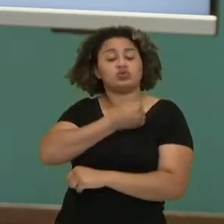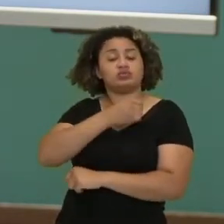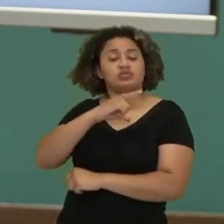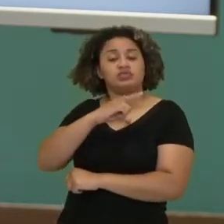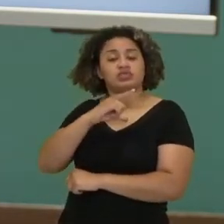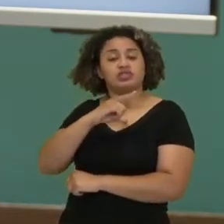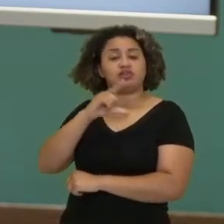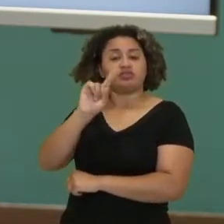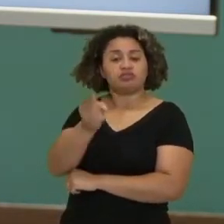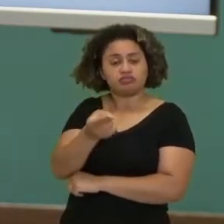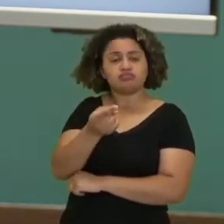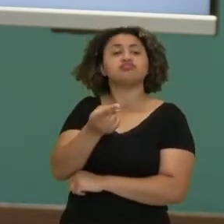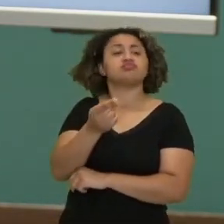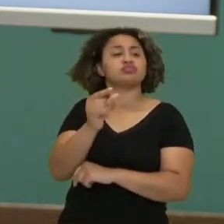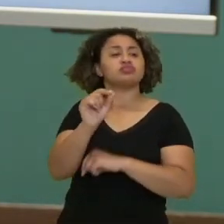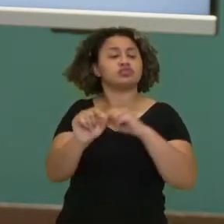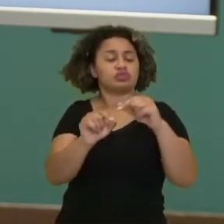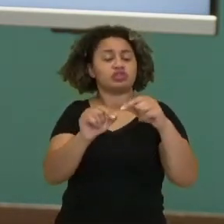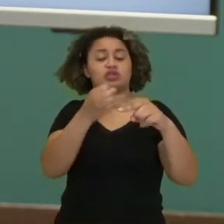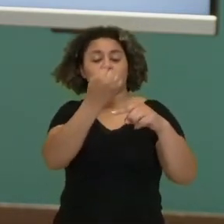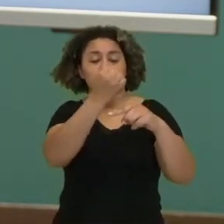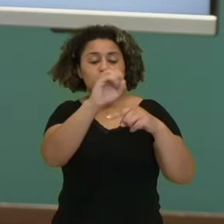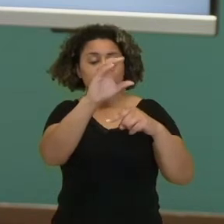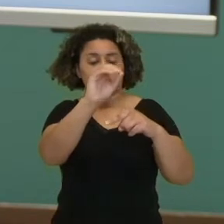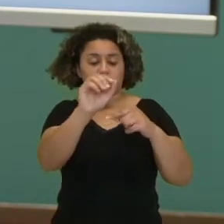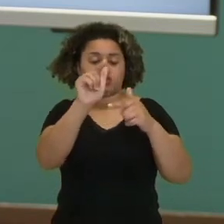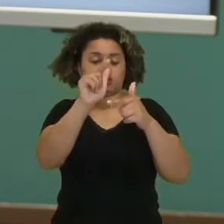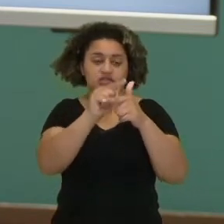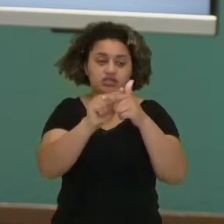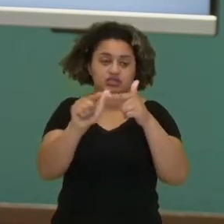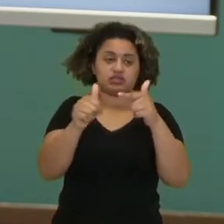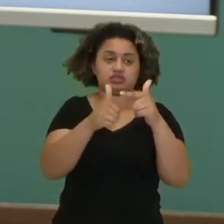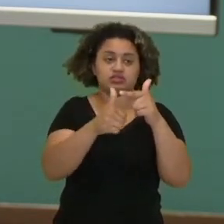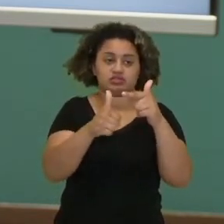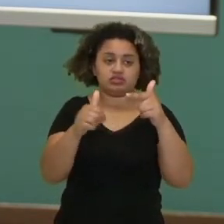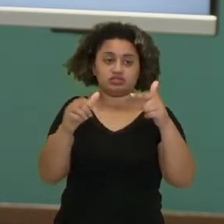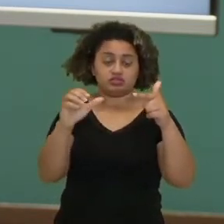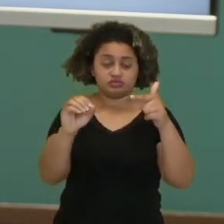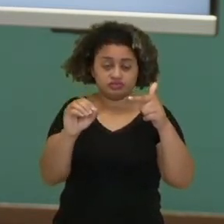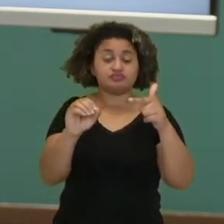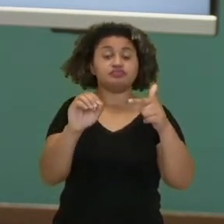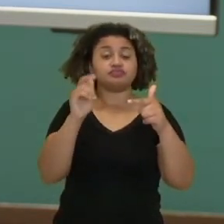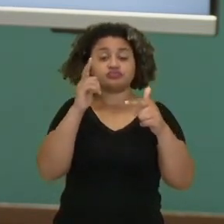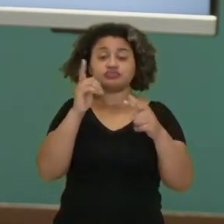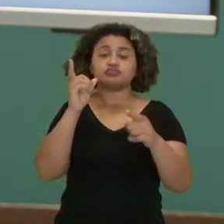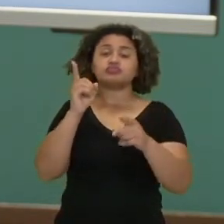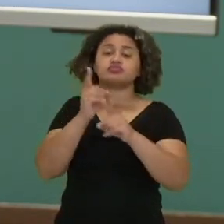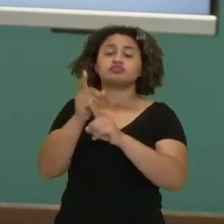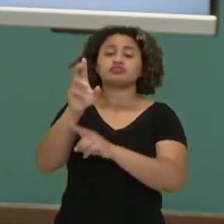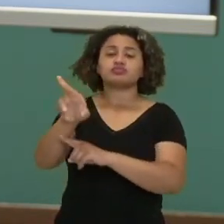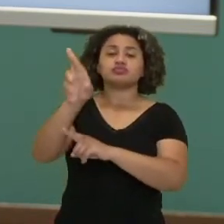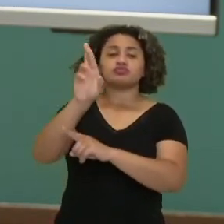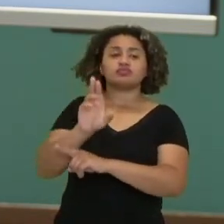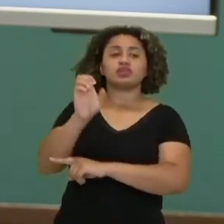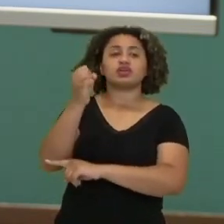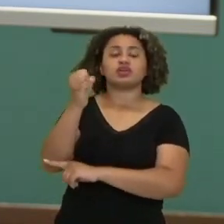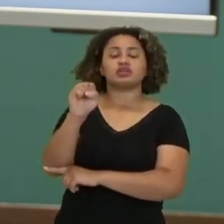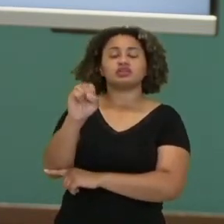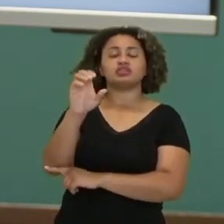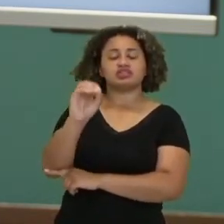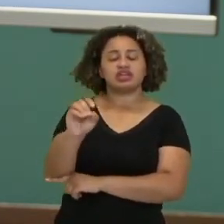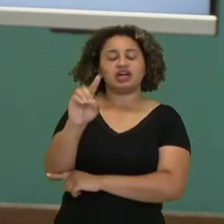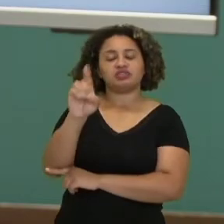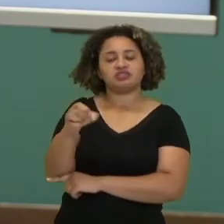a forma decimal? Para isso, basta dividirmos o numerador, que é a parte de cima da fração,